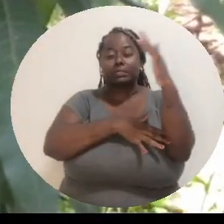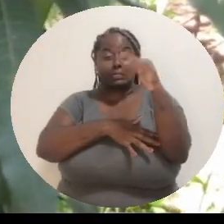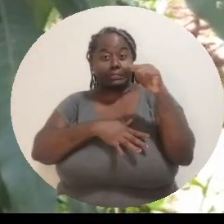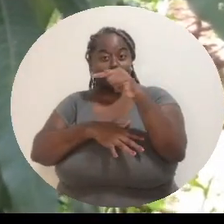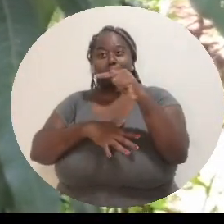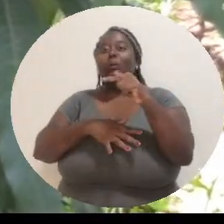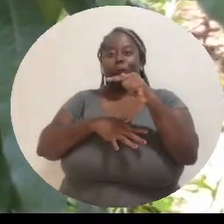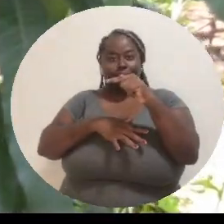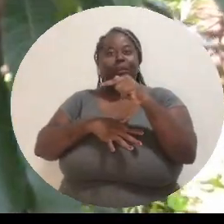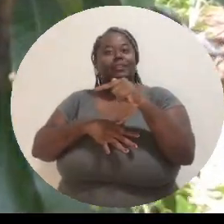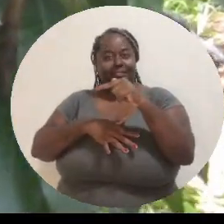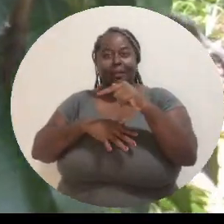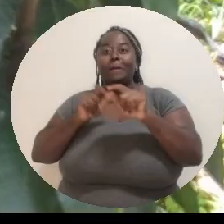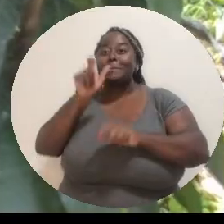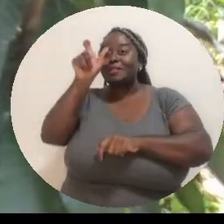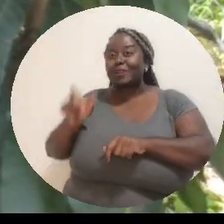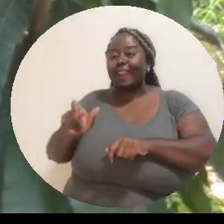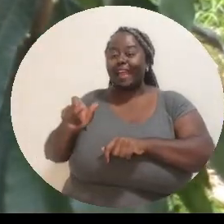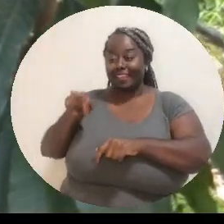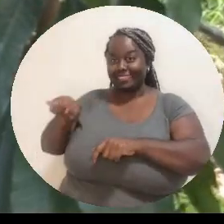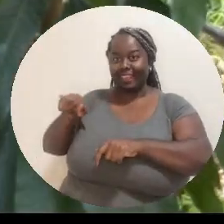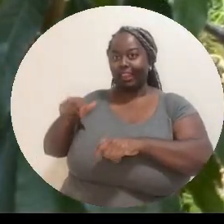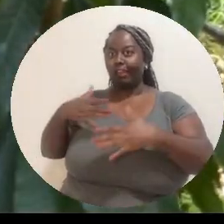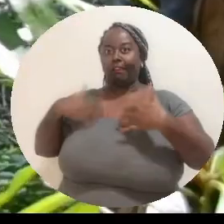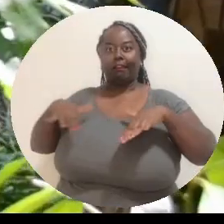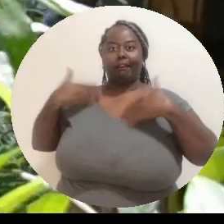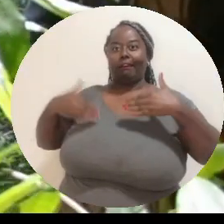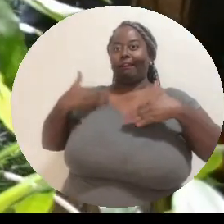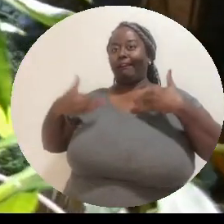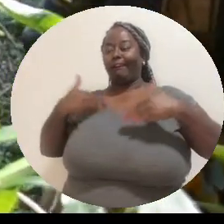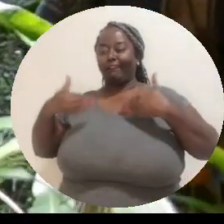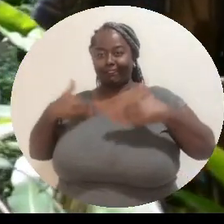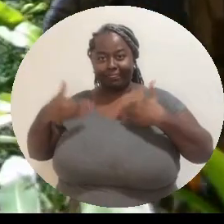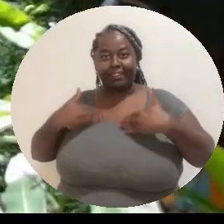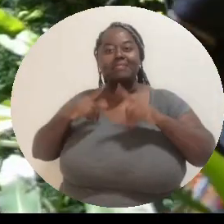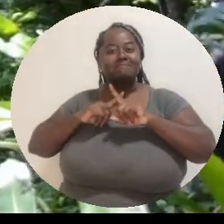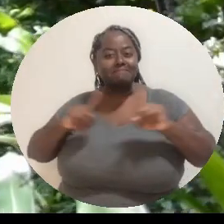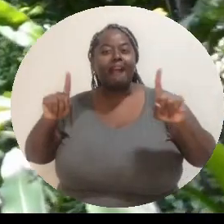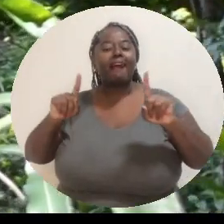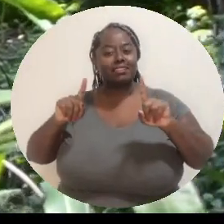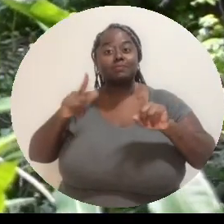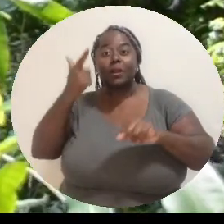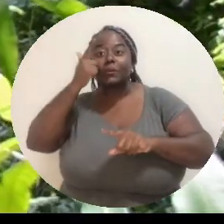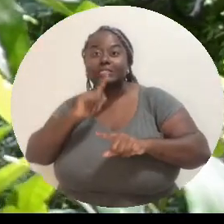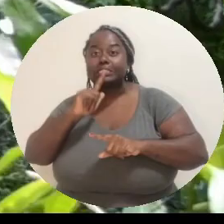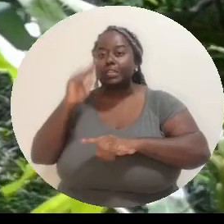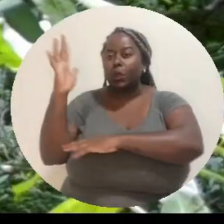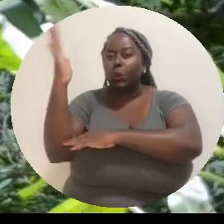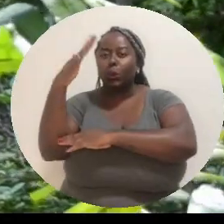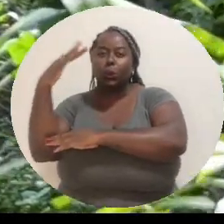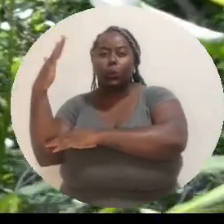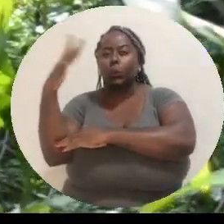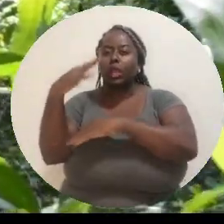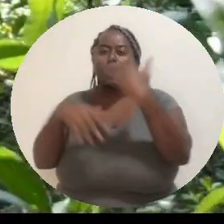pânico no outro personagem que esse evade o local. Mas para produzir esse efeito, cada um da